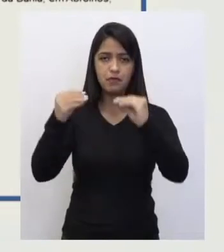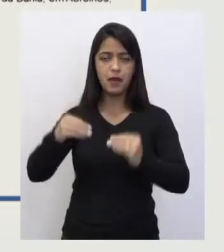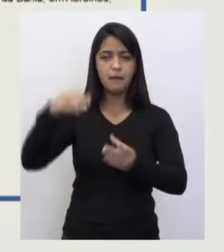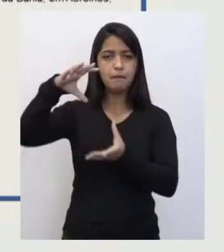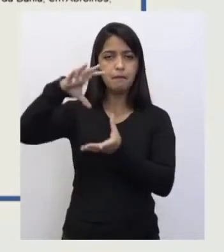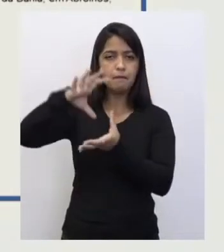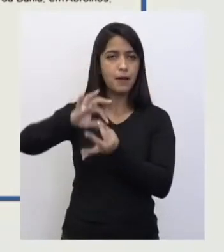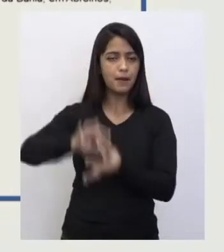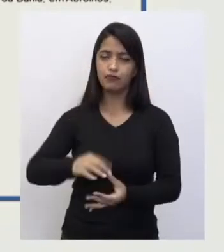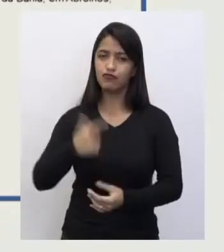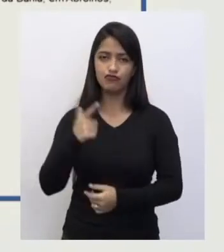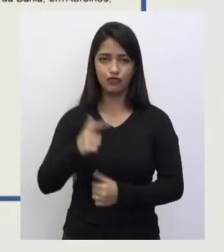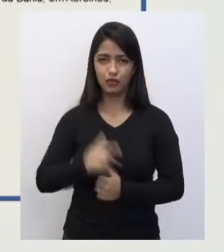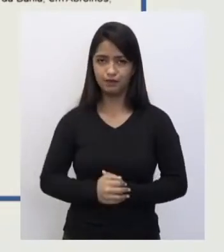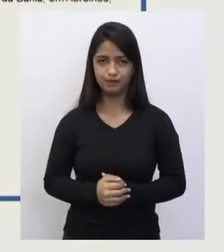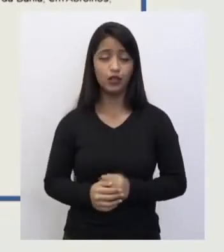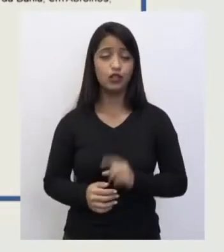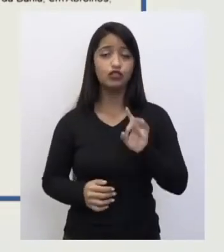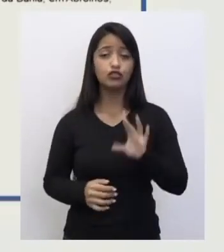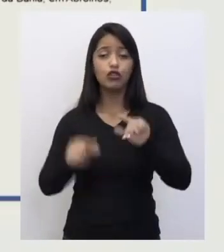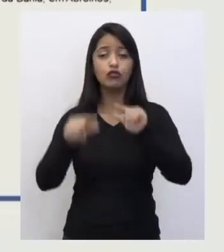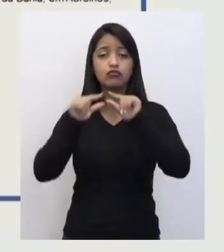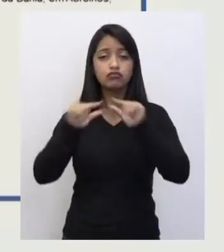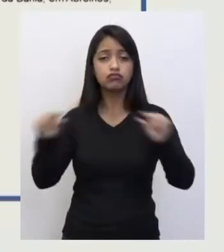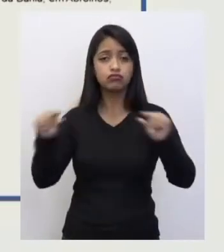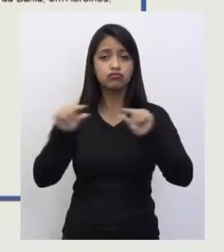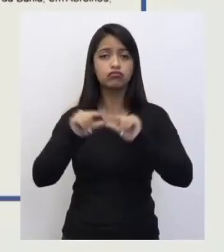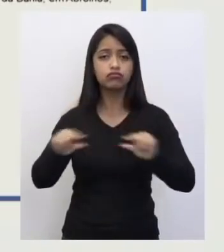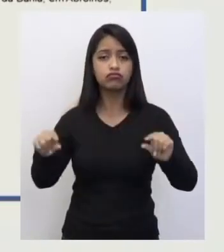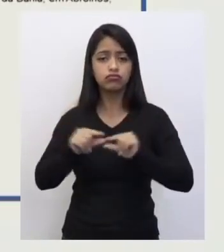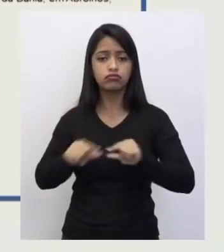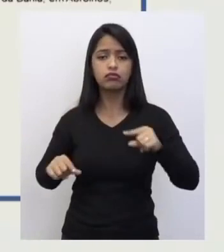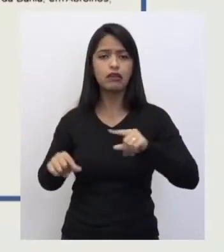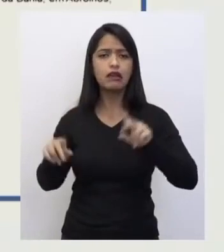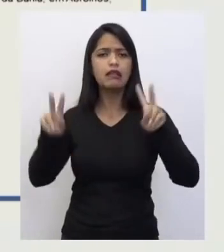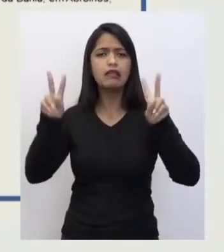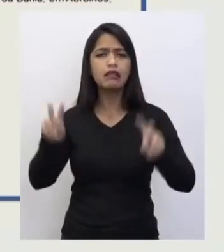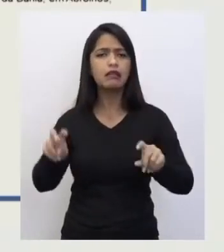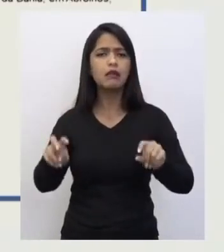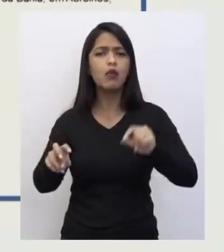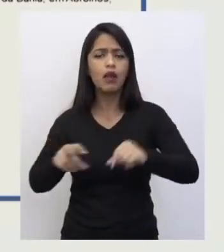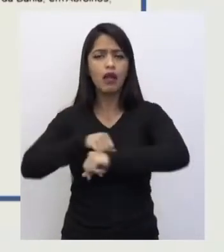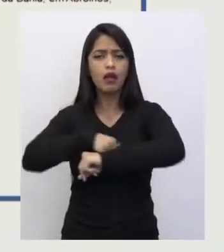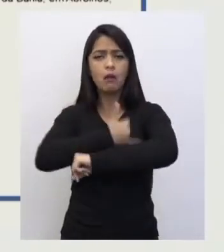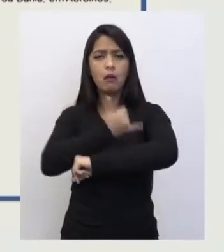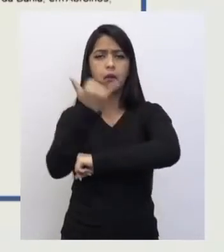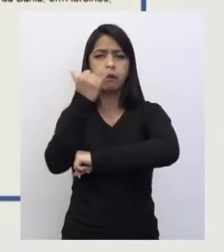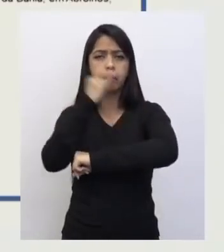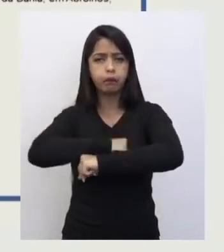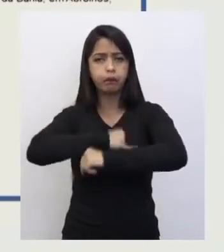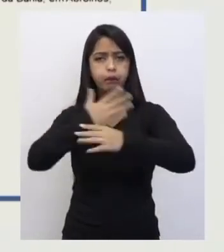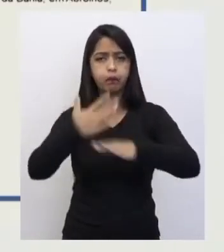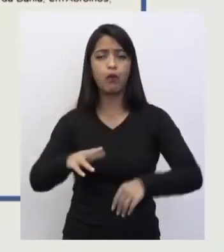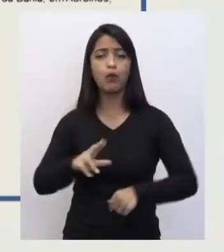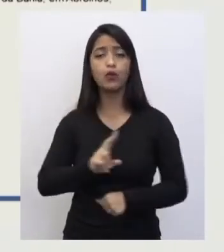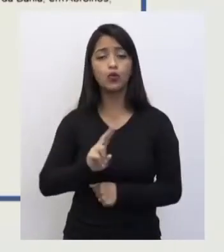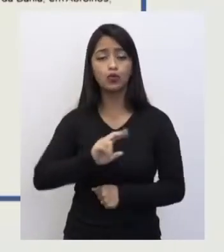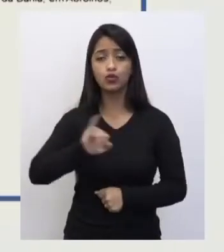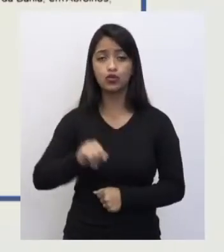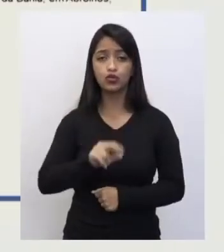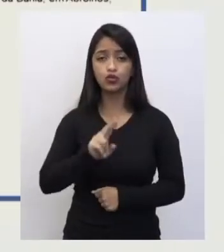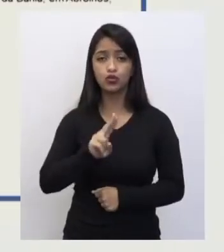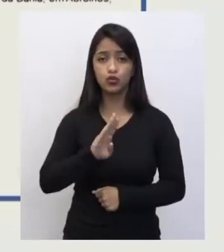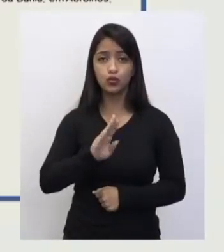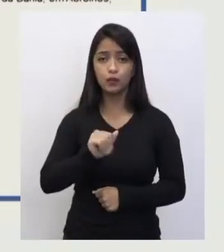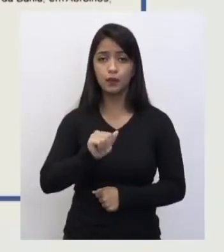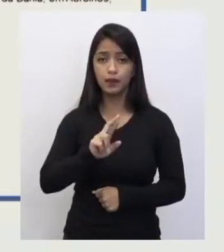aí. E esse texto fala sobre a baleia jubarte. Então, vamos ler essas informações que nós temos